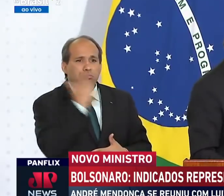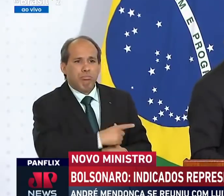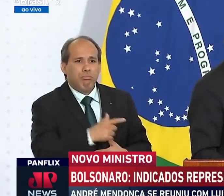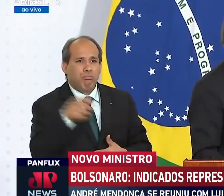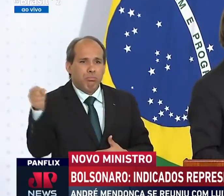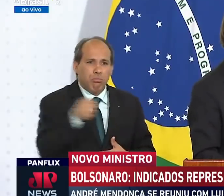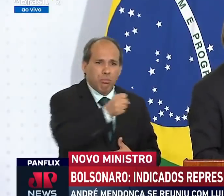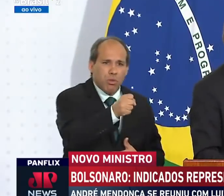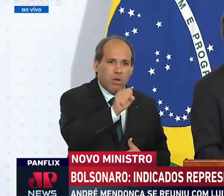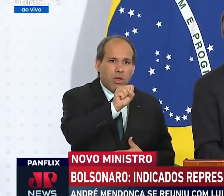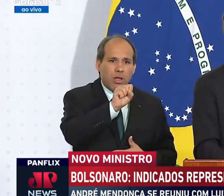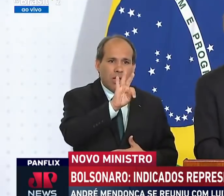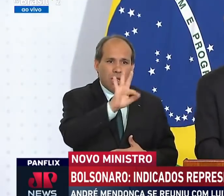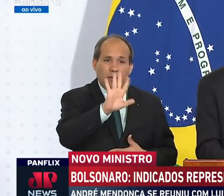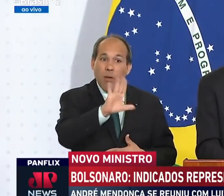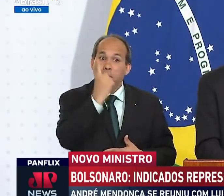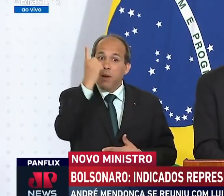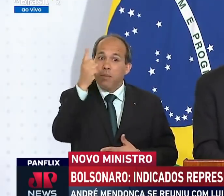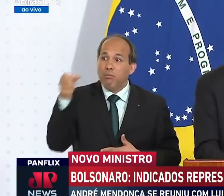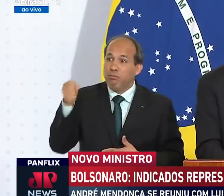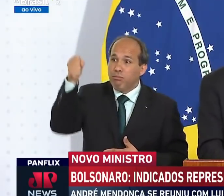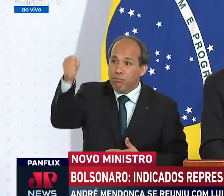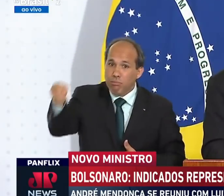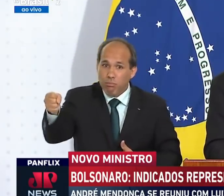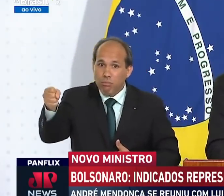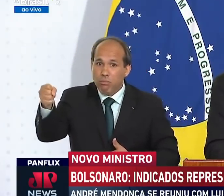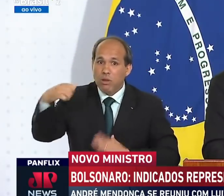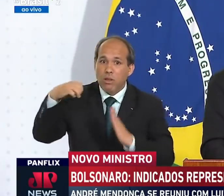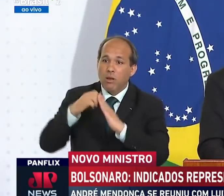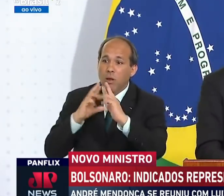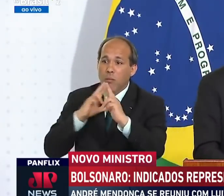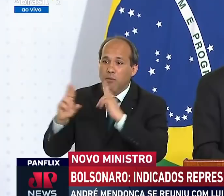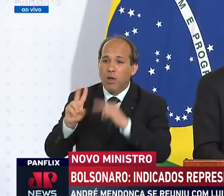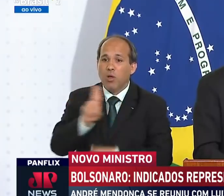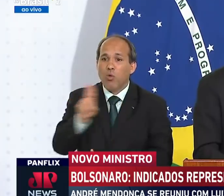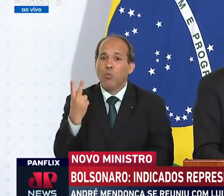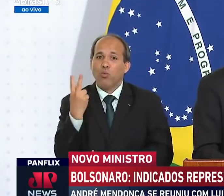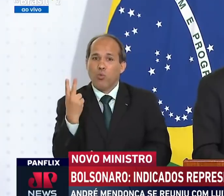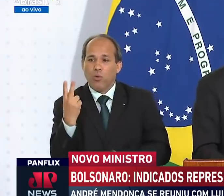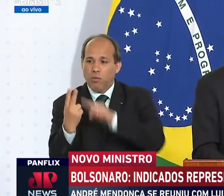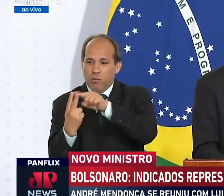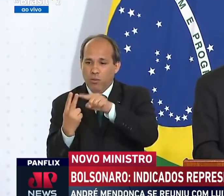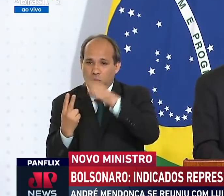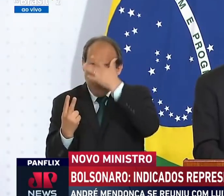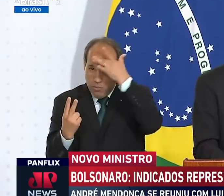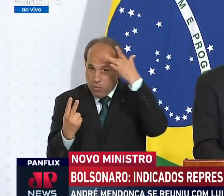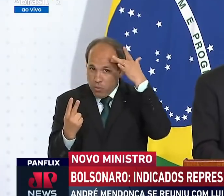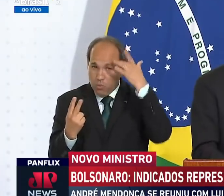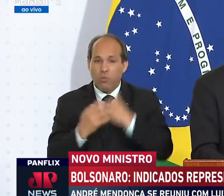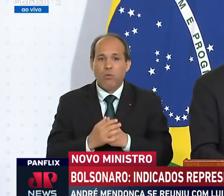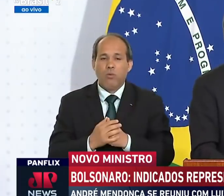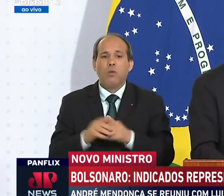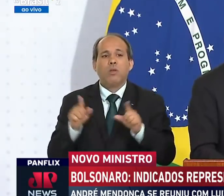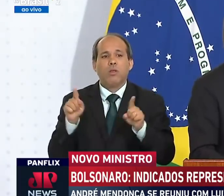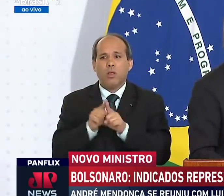Bolsonaro falou em uma necessidade de renovar o Supremo Tribunal Federal. Dois nomes, duas pessoas que